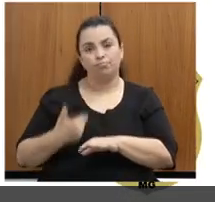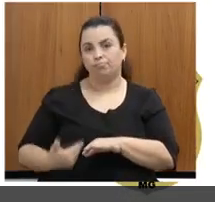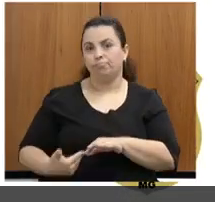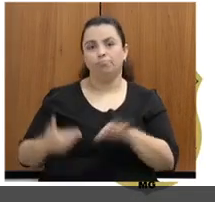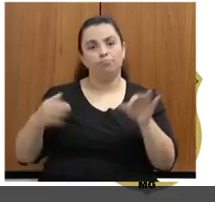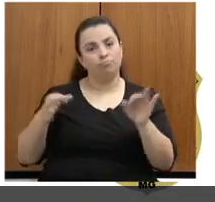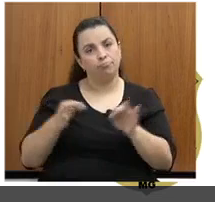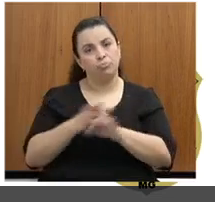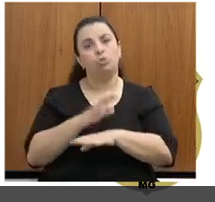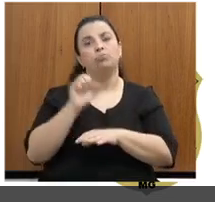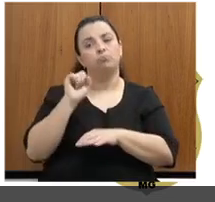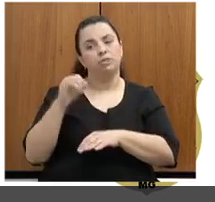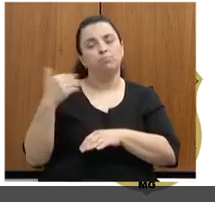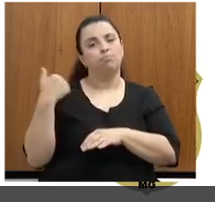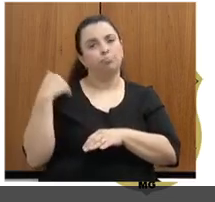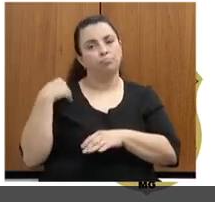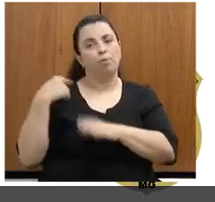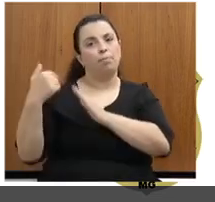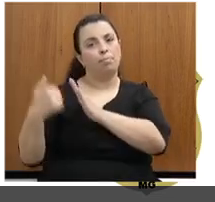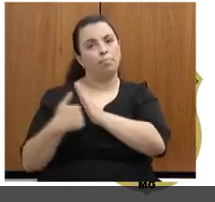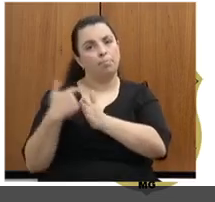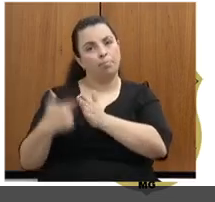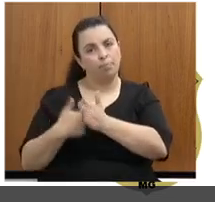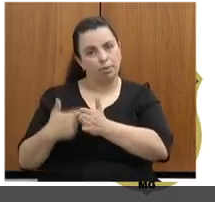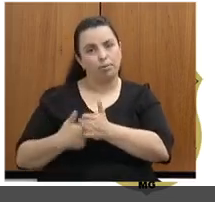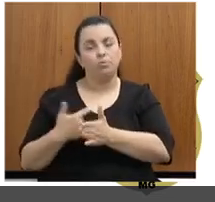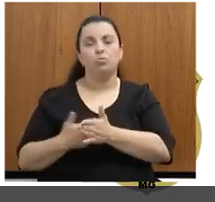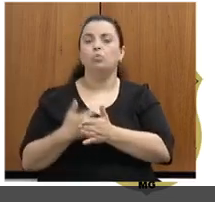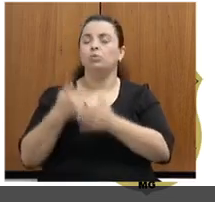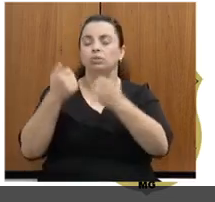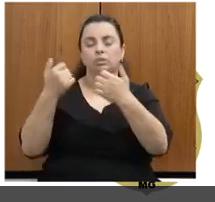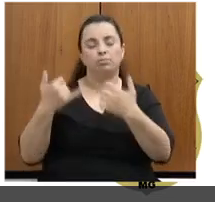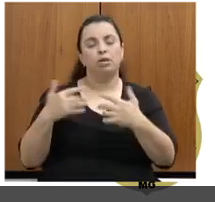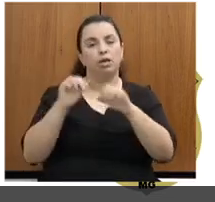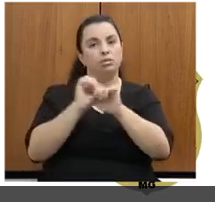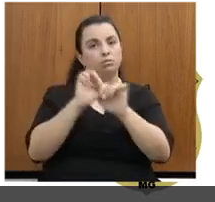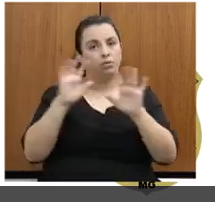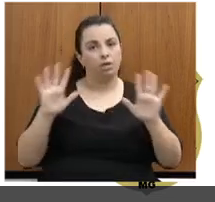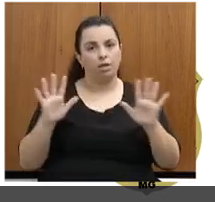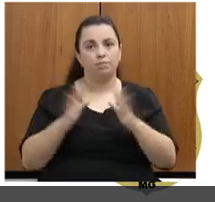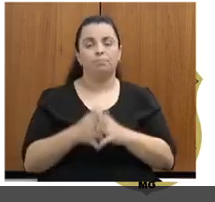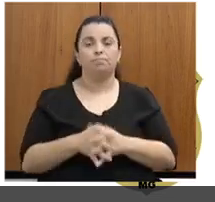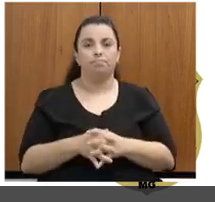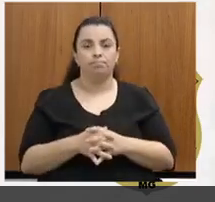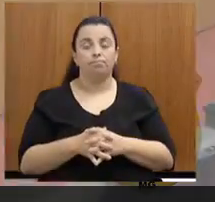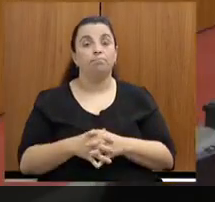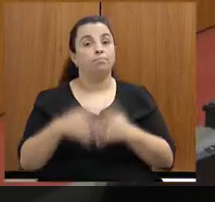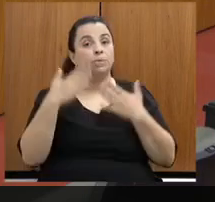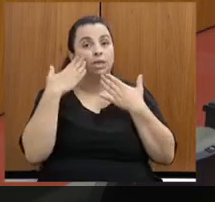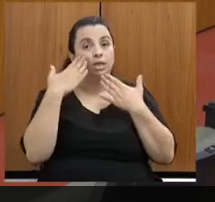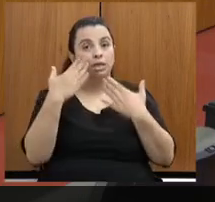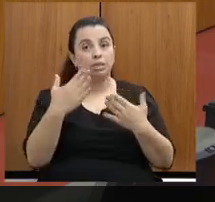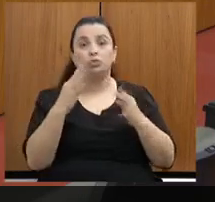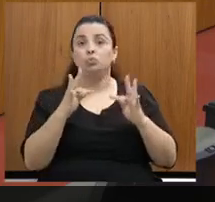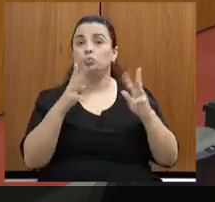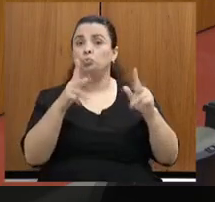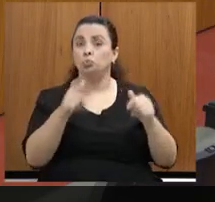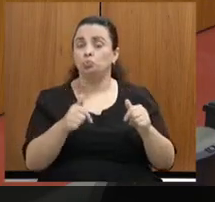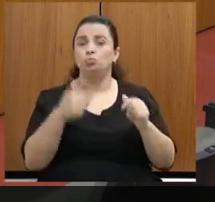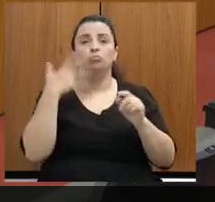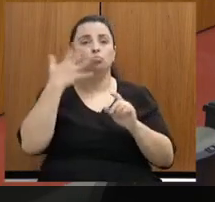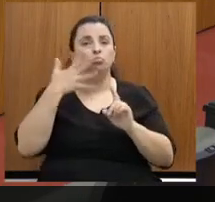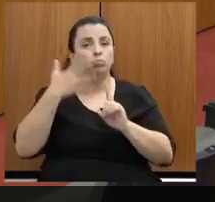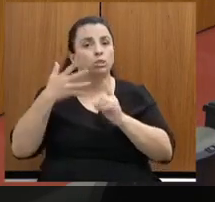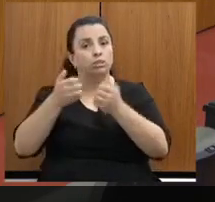Presidente à disposição para quaisquer esclarecimentos agradecemos as intervenções